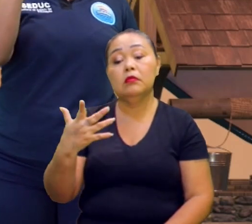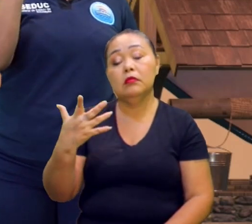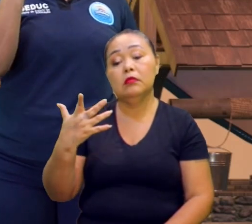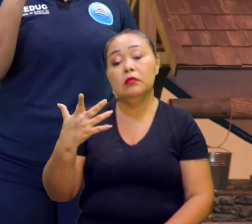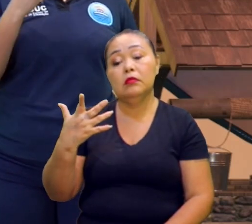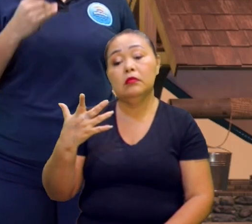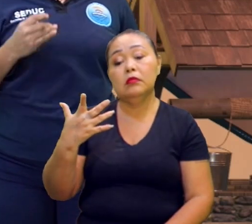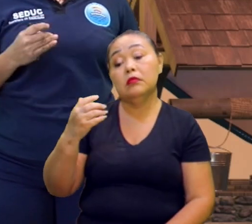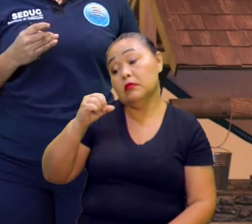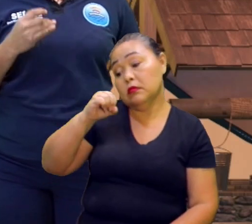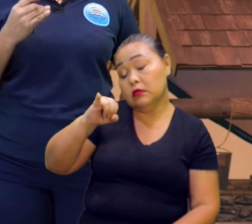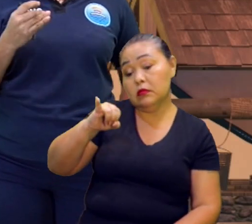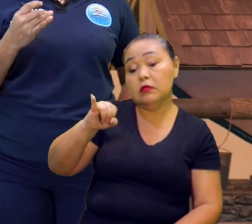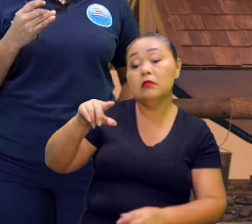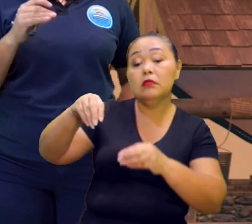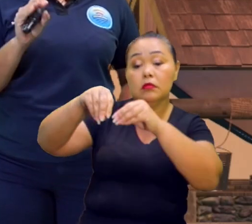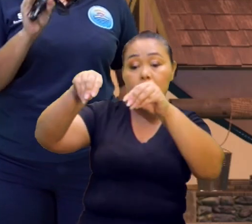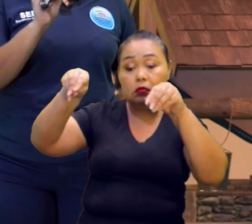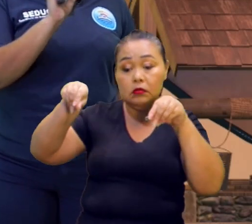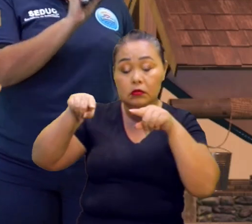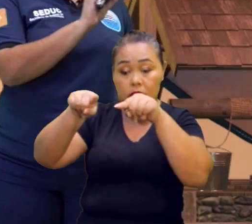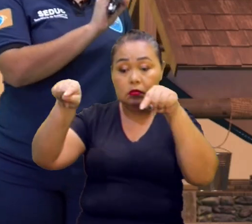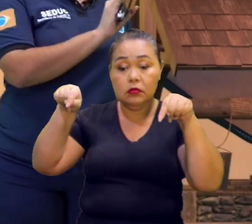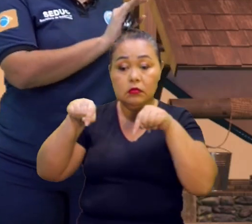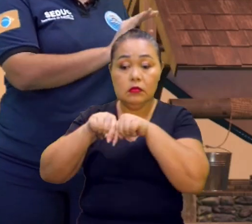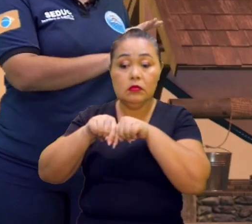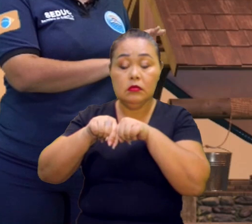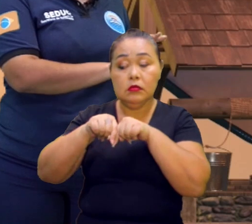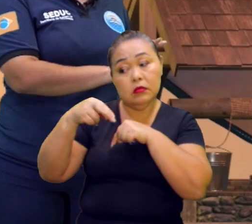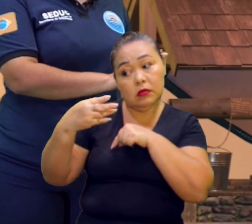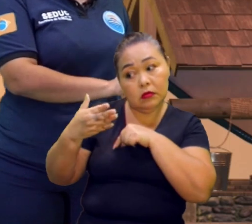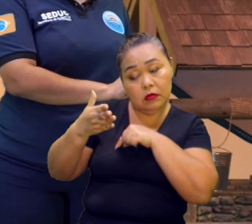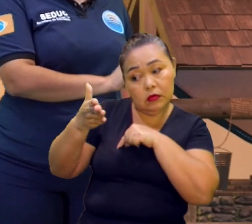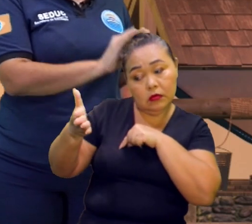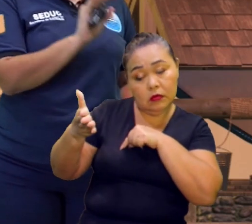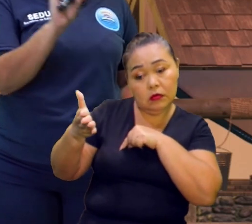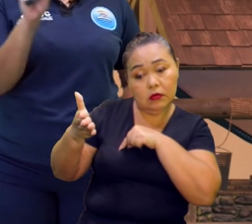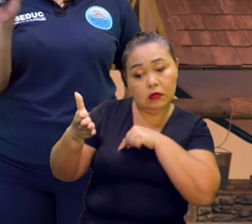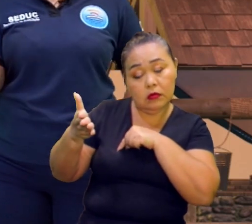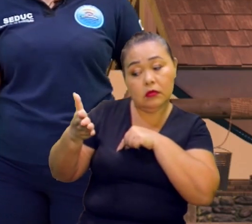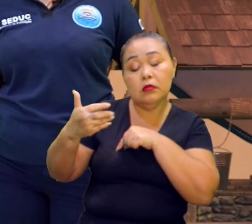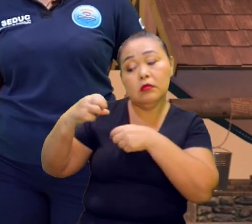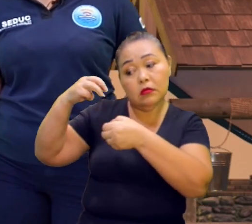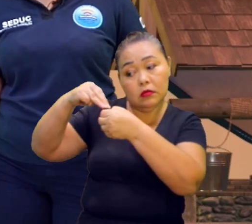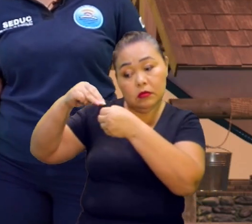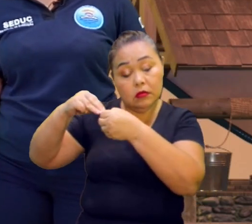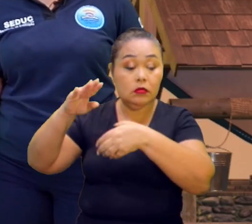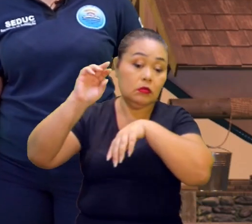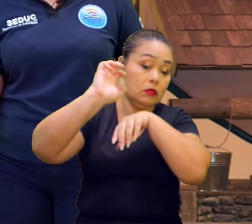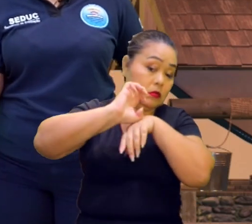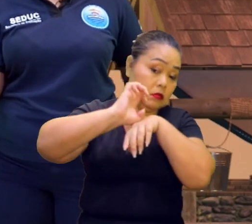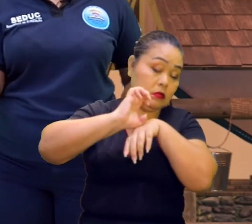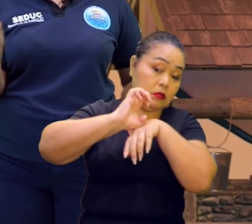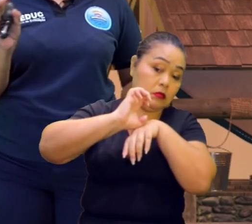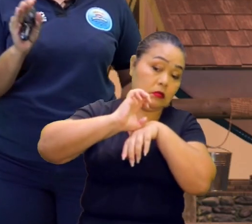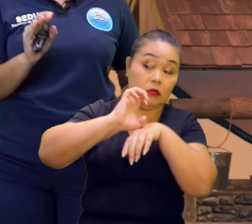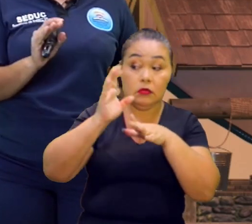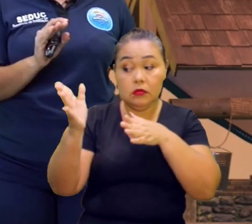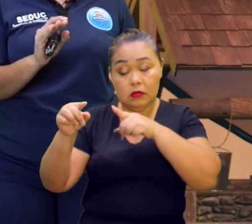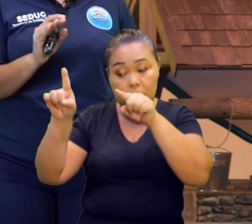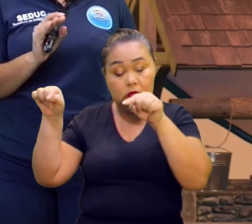se essa propriedade tiver, né, tanto em relação a uma exigência municipal ou estadual, se